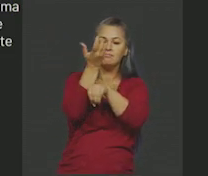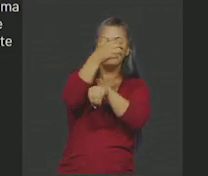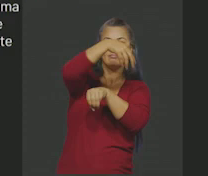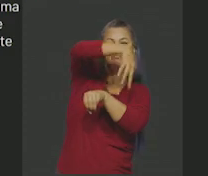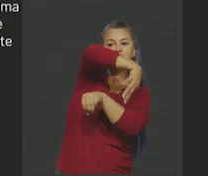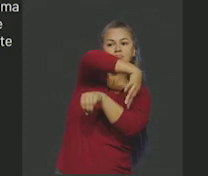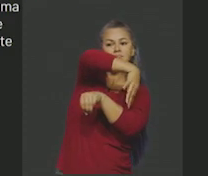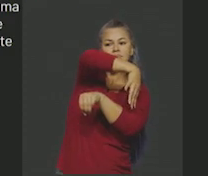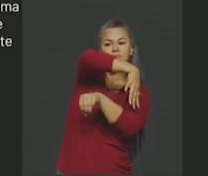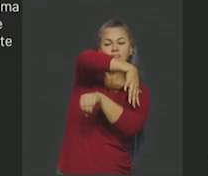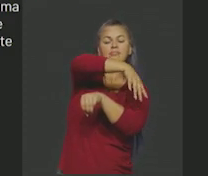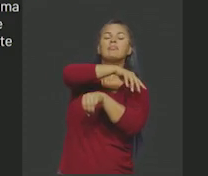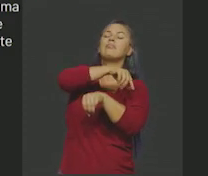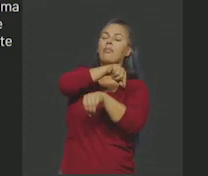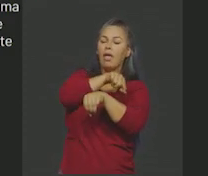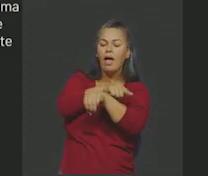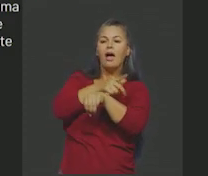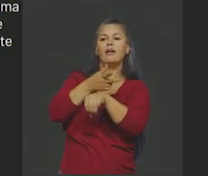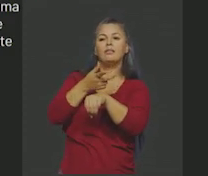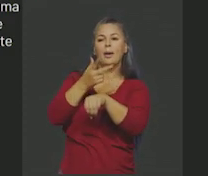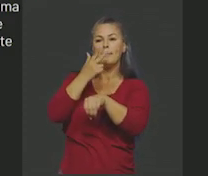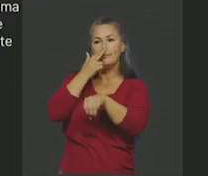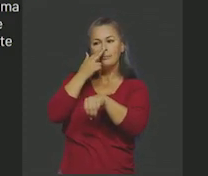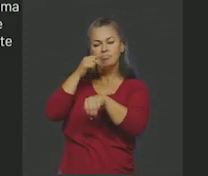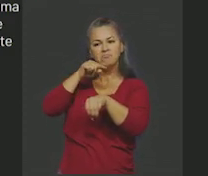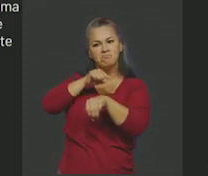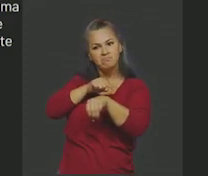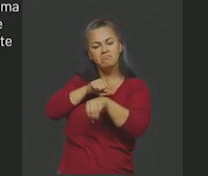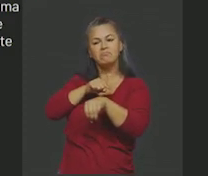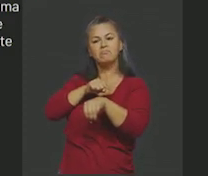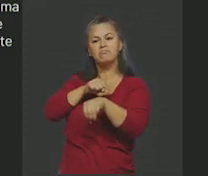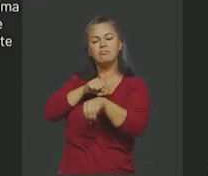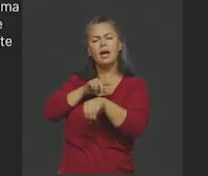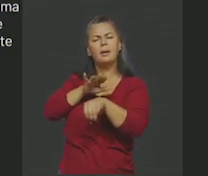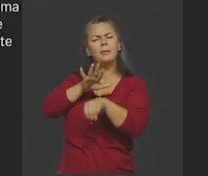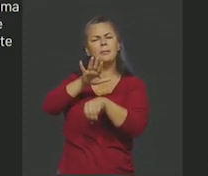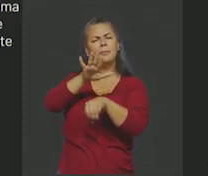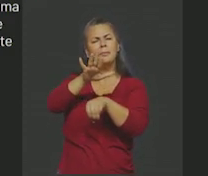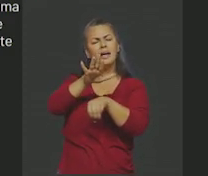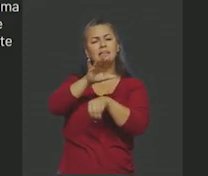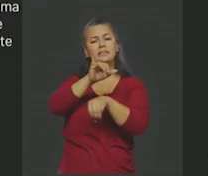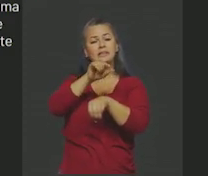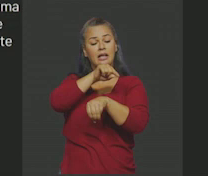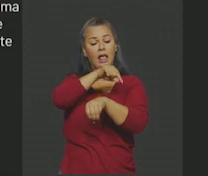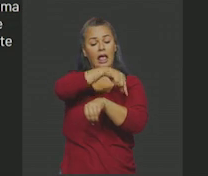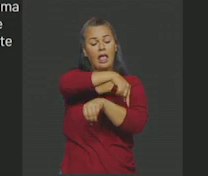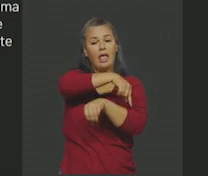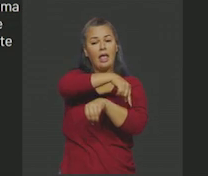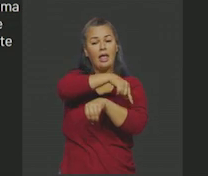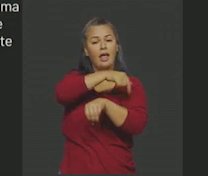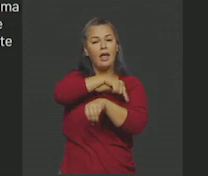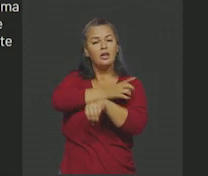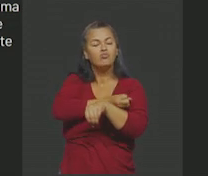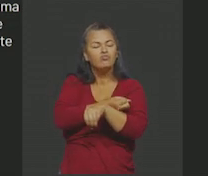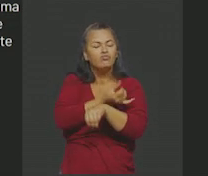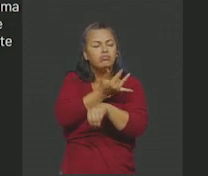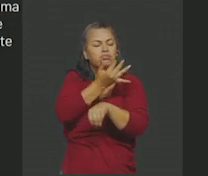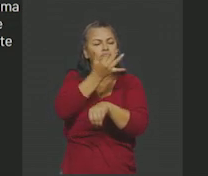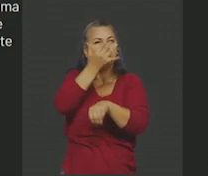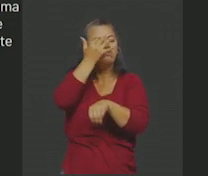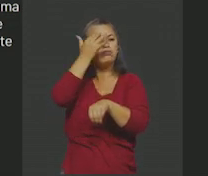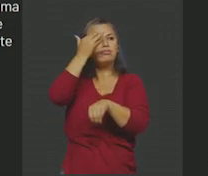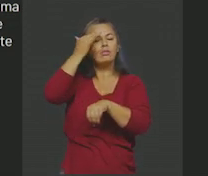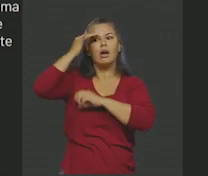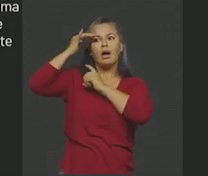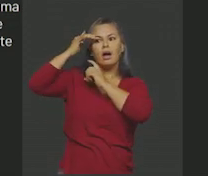sobre a retina, de cabeça para baixo. Mas aí, quando chega no cérebro, o nosso cérebro que vira